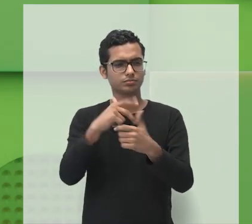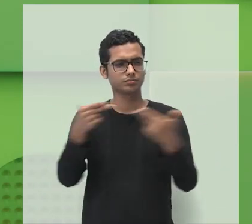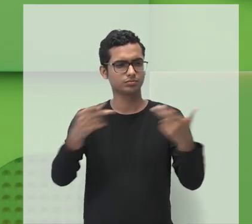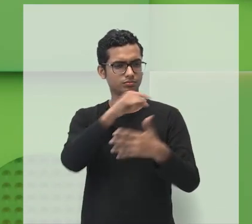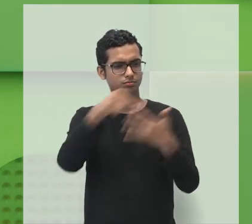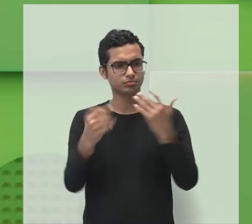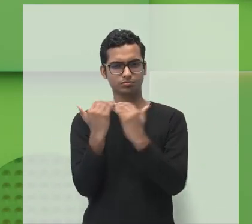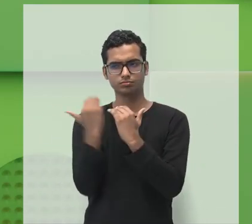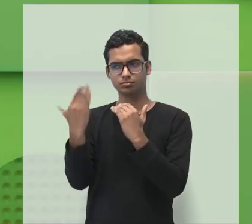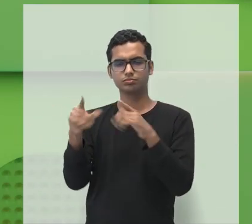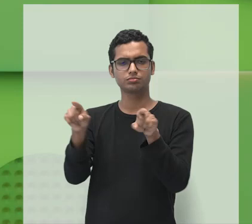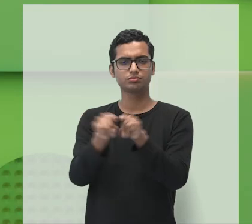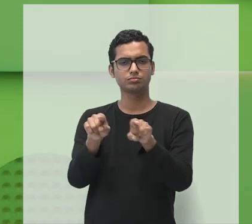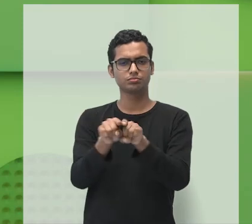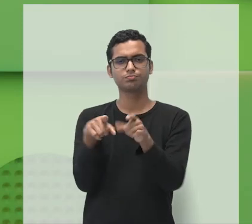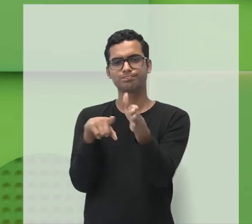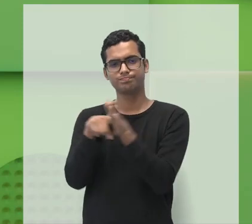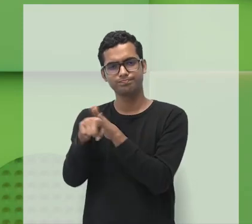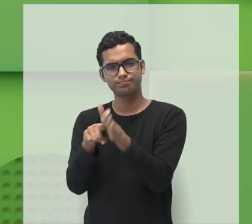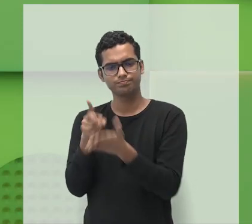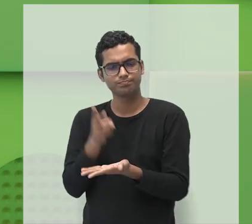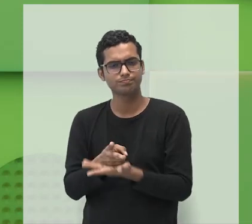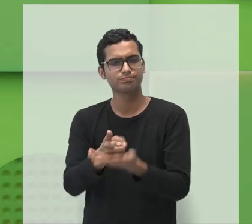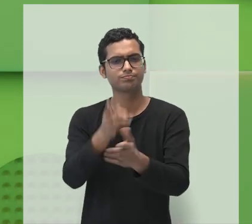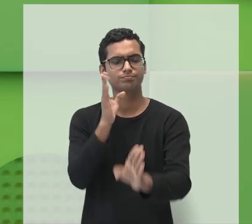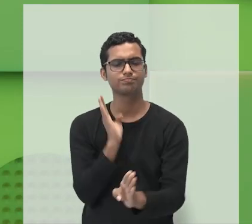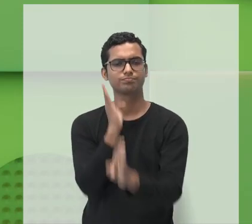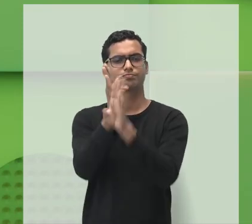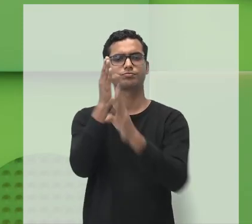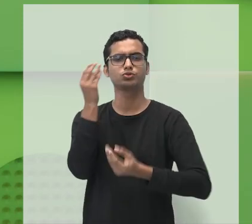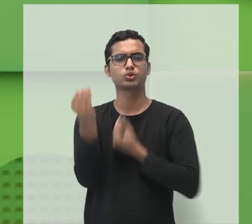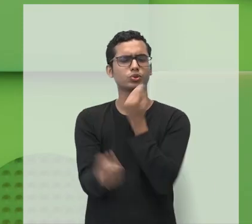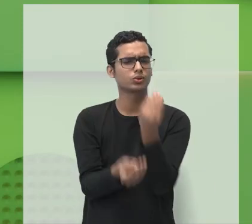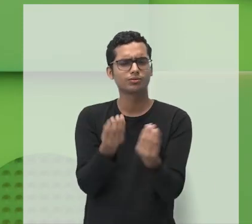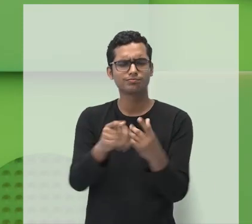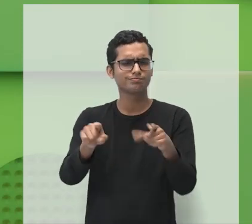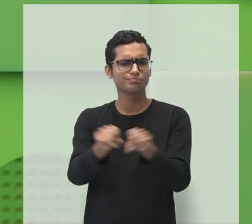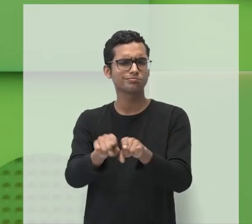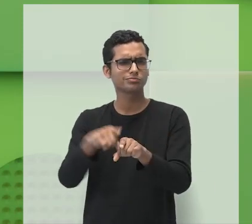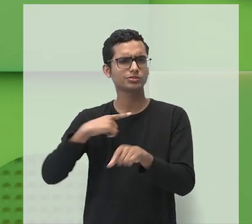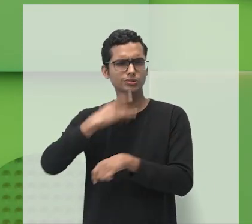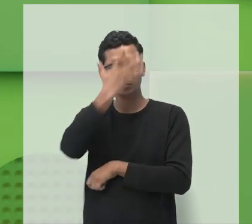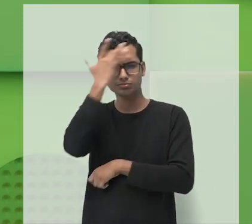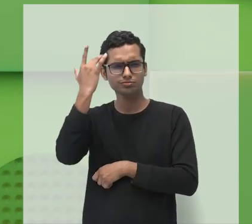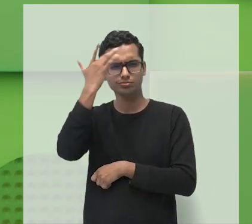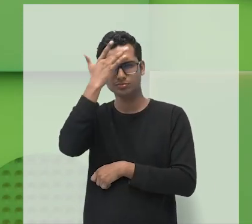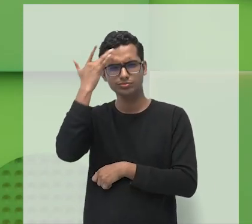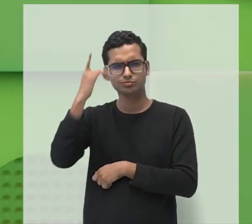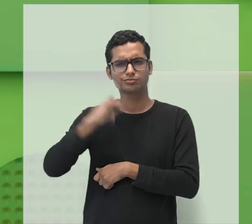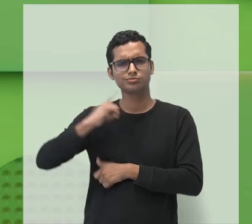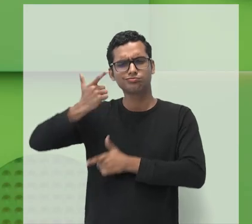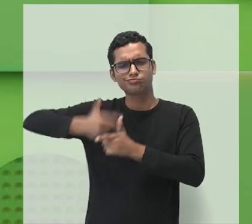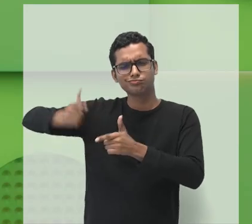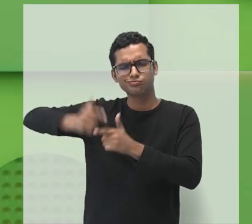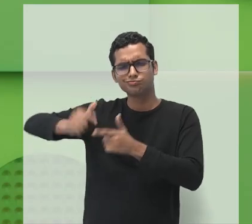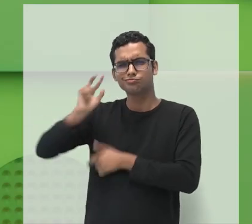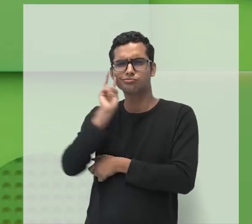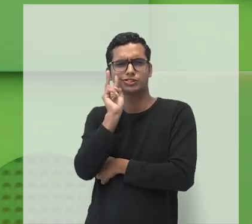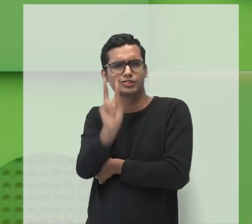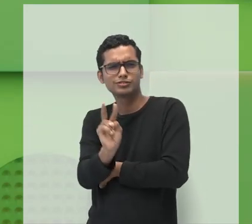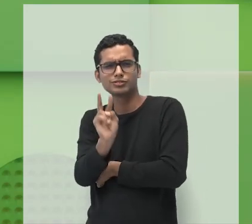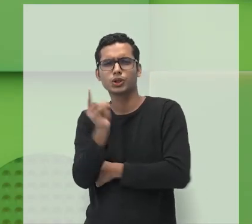externos. Então, ainda está em pesquisa para determinar exatamente o que causa esses